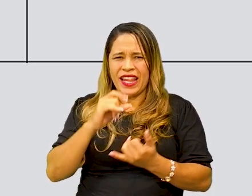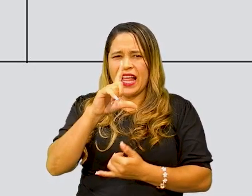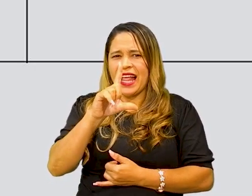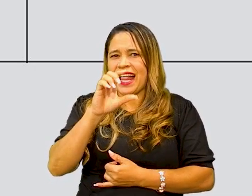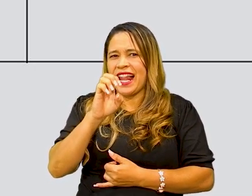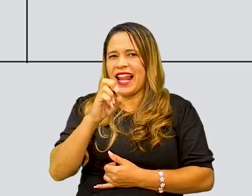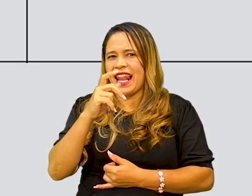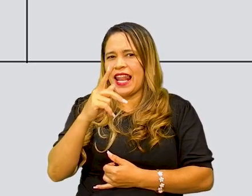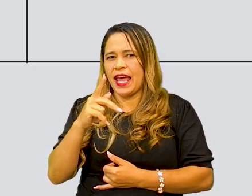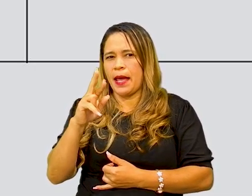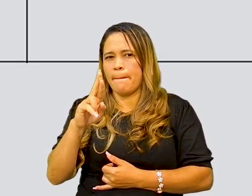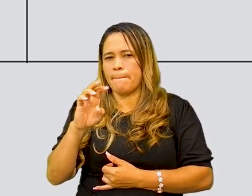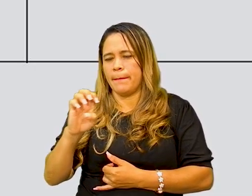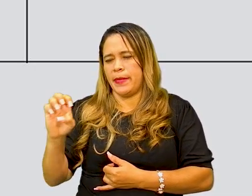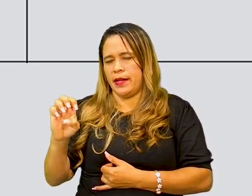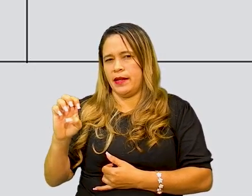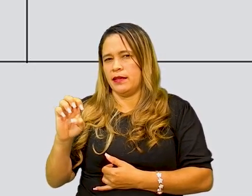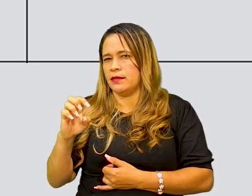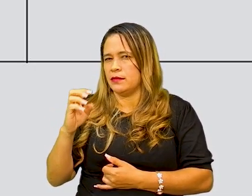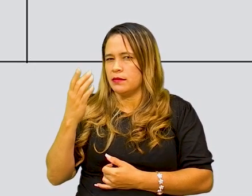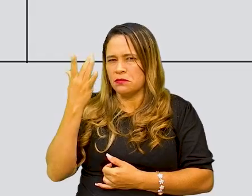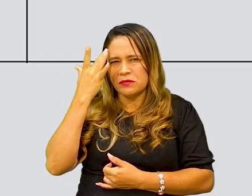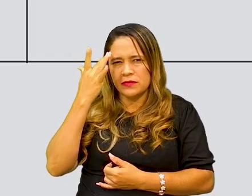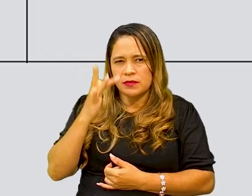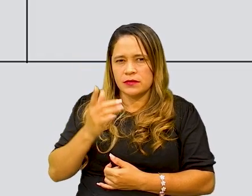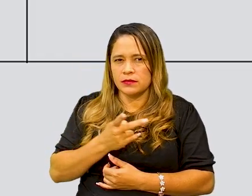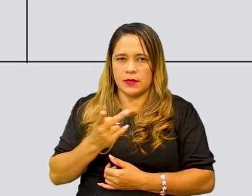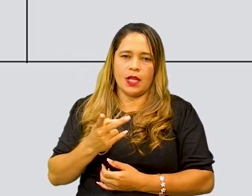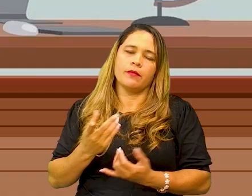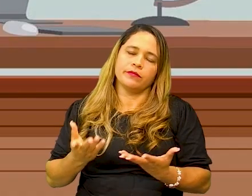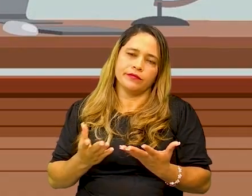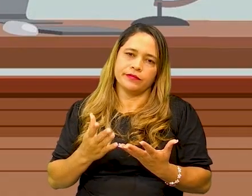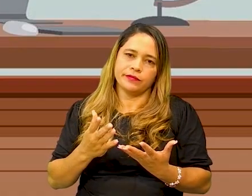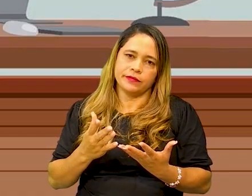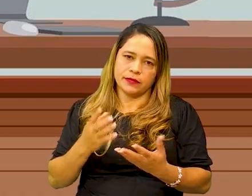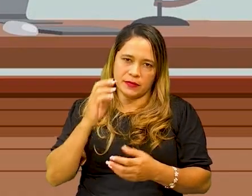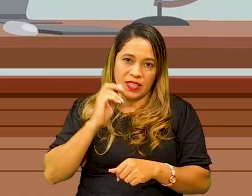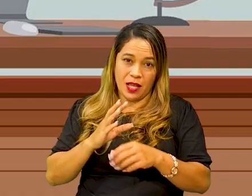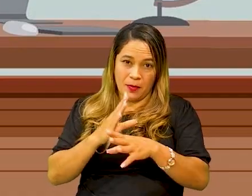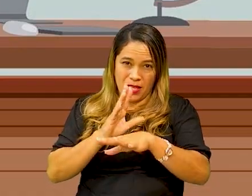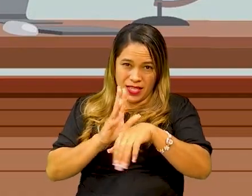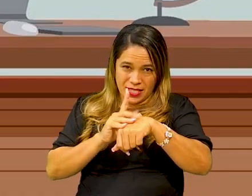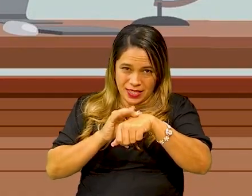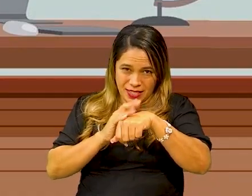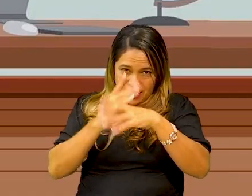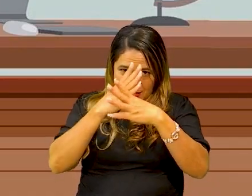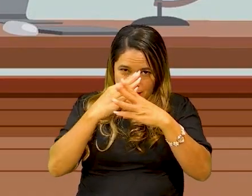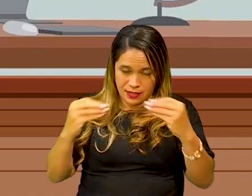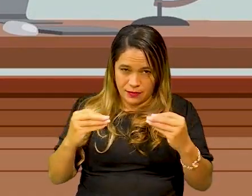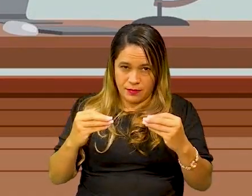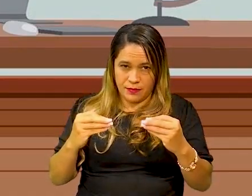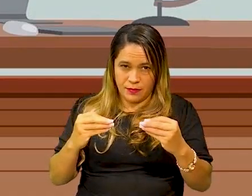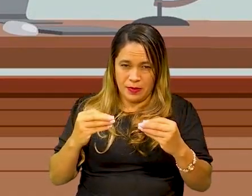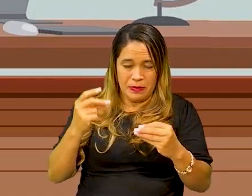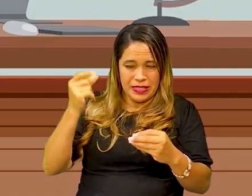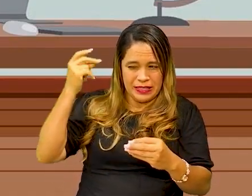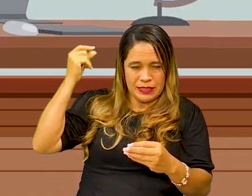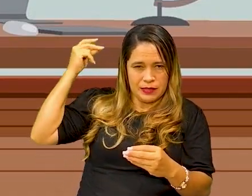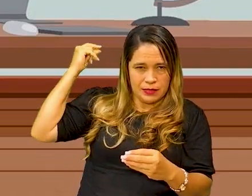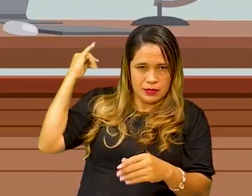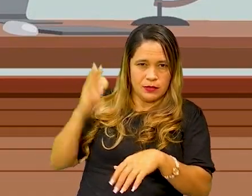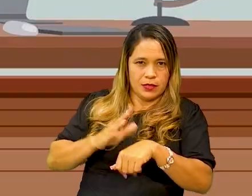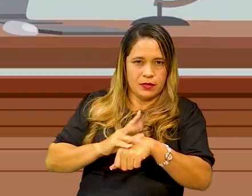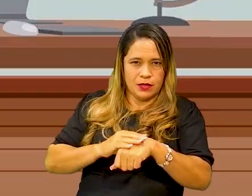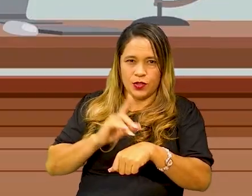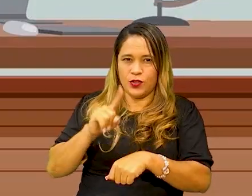ver com a hanseníase. Sabe por quê? A hanseníase, foca em mim aqui agora, a hanseníase, ela foi uma doença que a gente